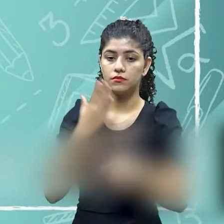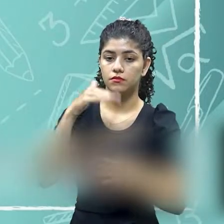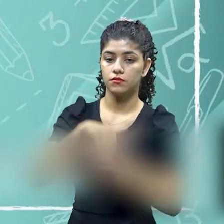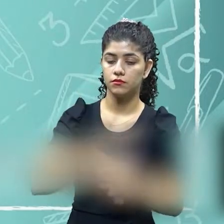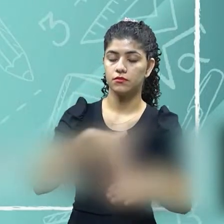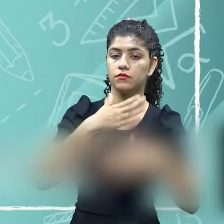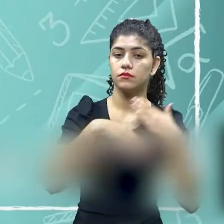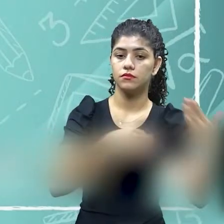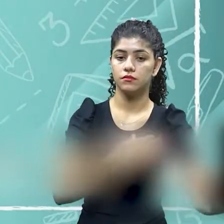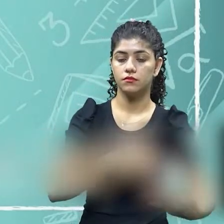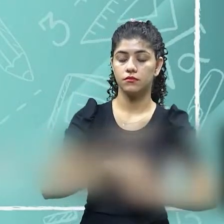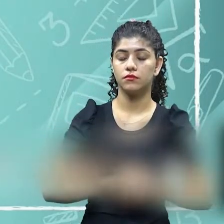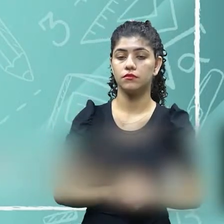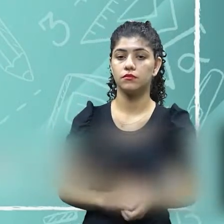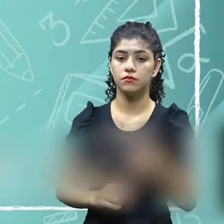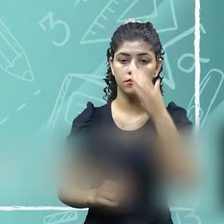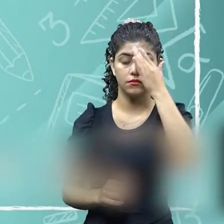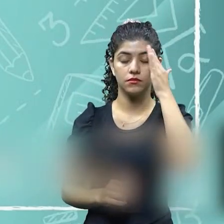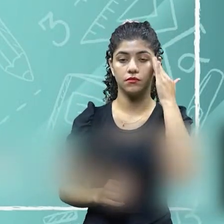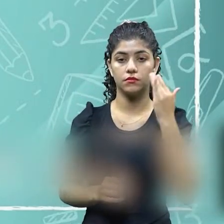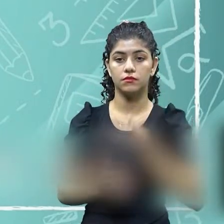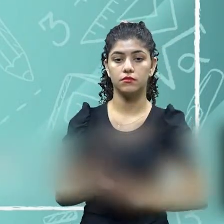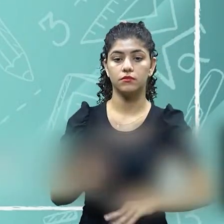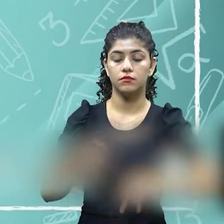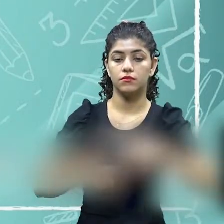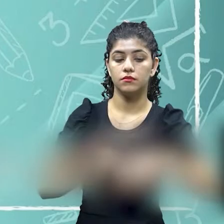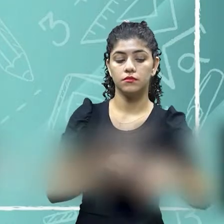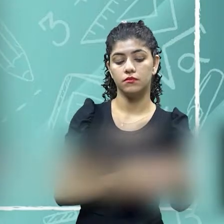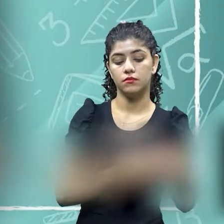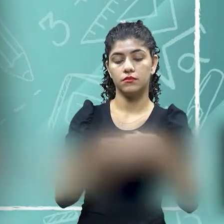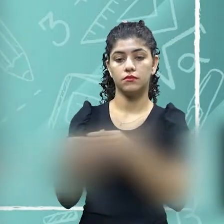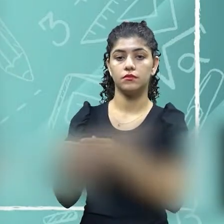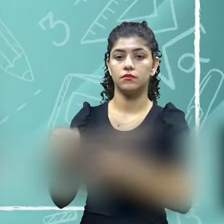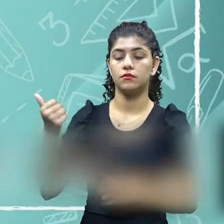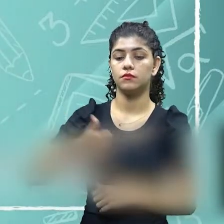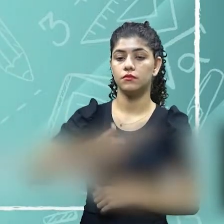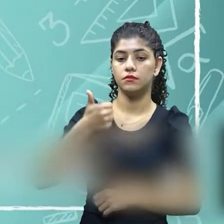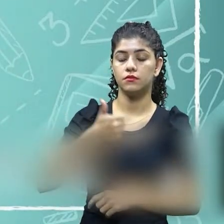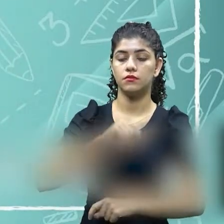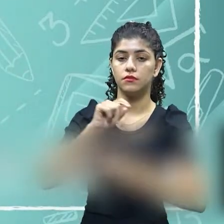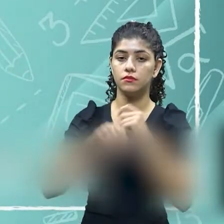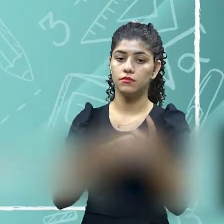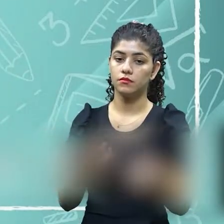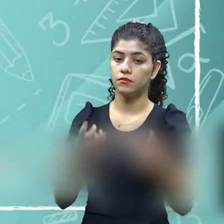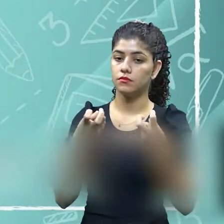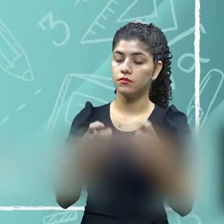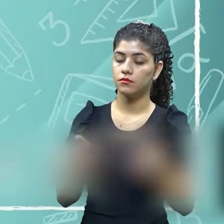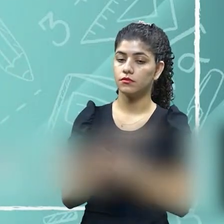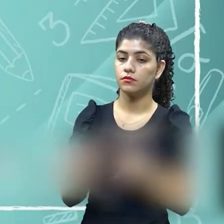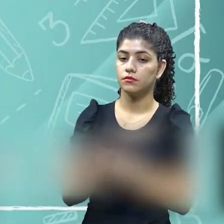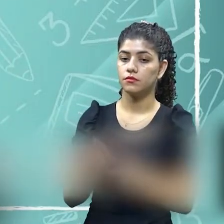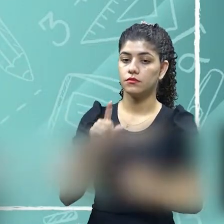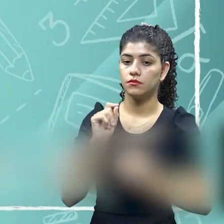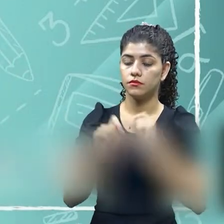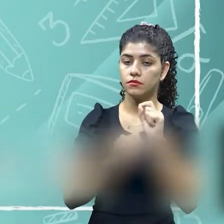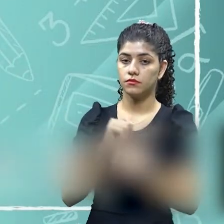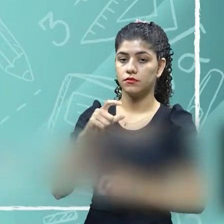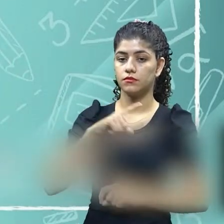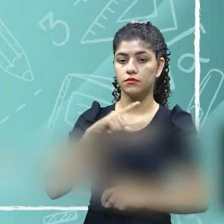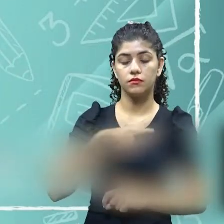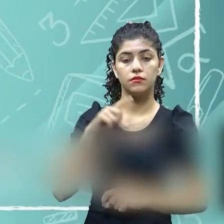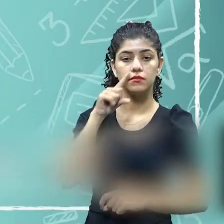processos para exportação de mercadorias. Então nessa primeira ressalva, já observamos que o exportador ele assume os riscos